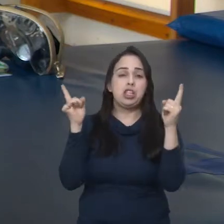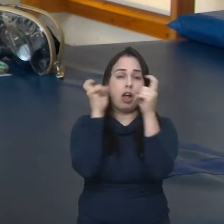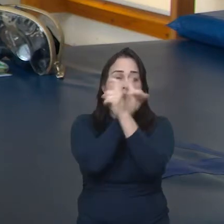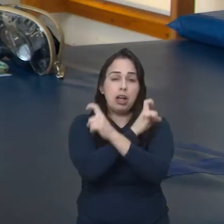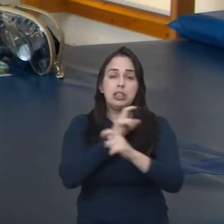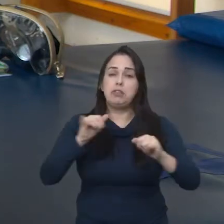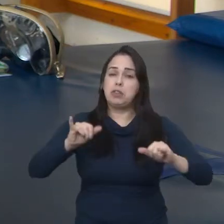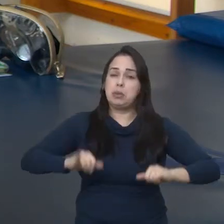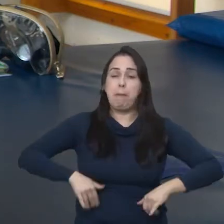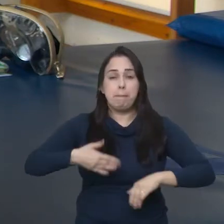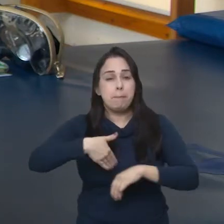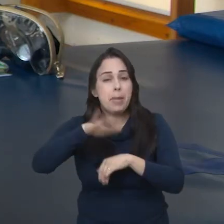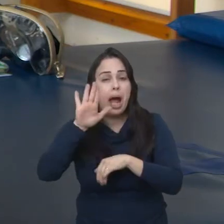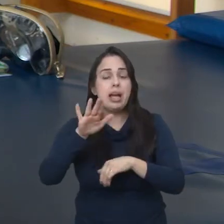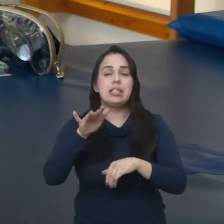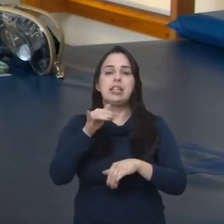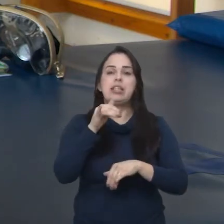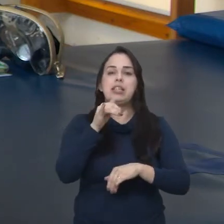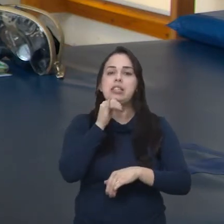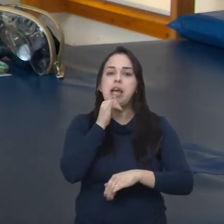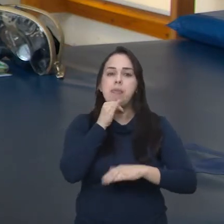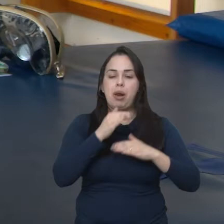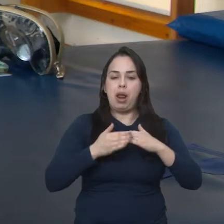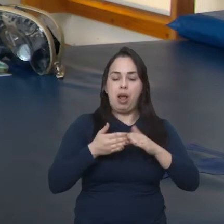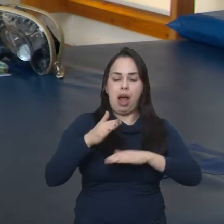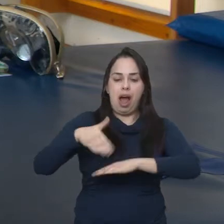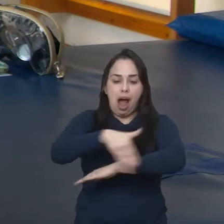essas dificuldades de asfalto,